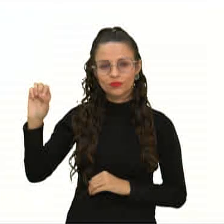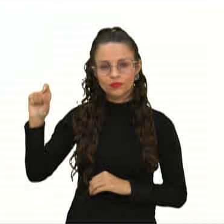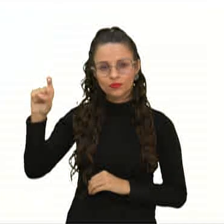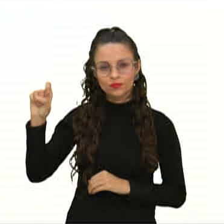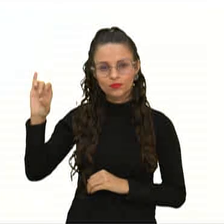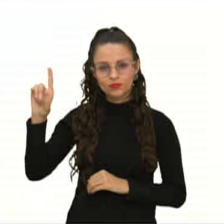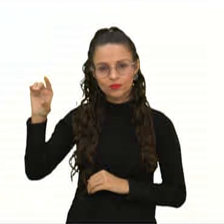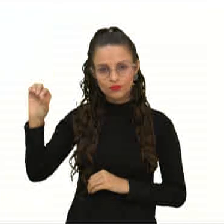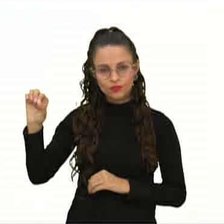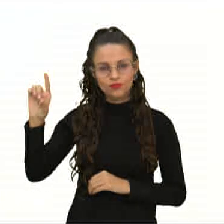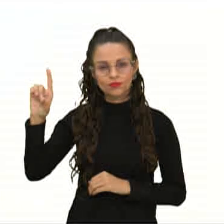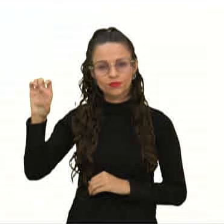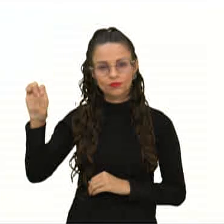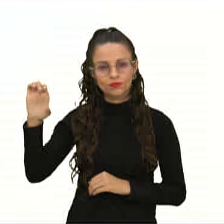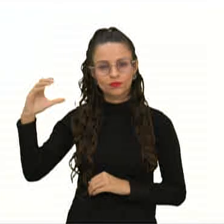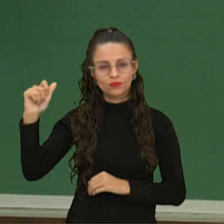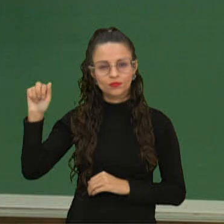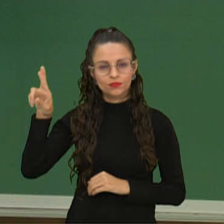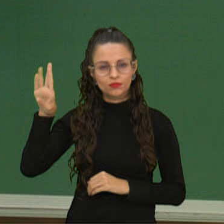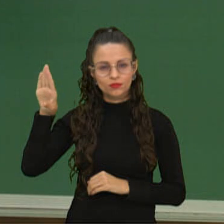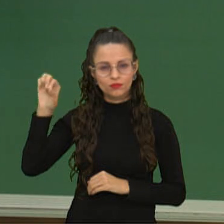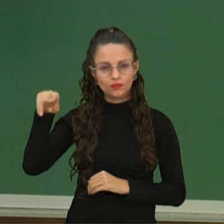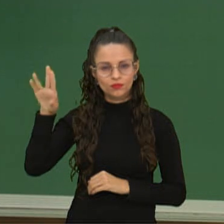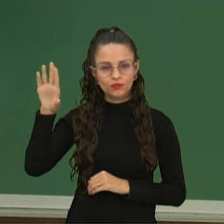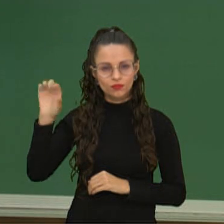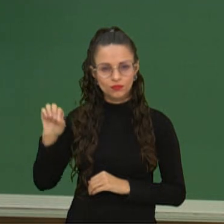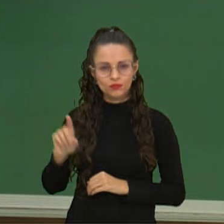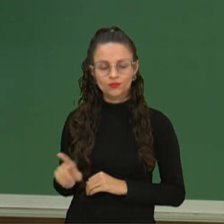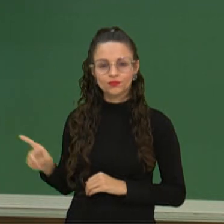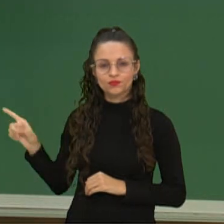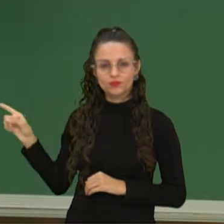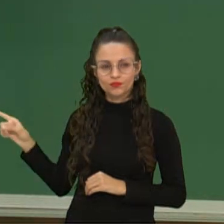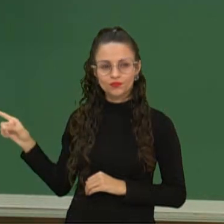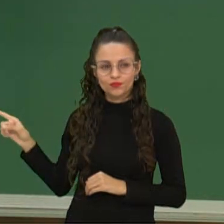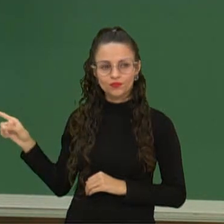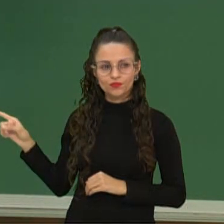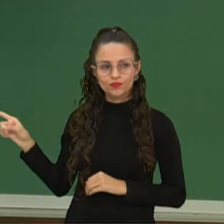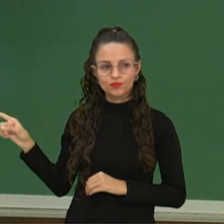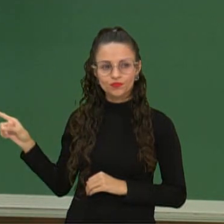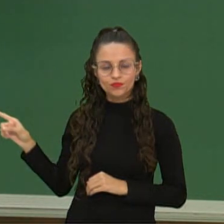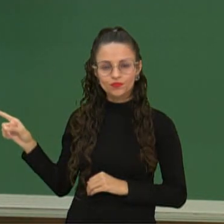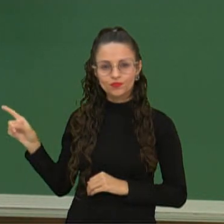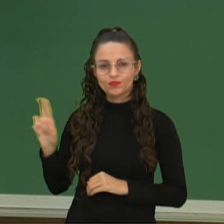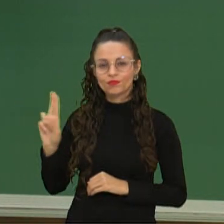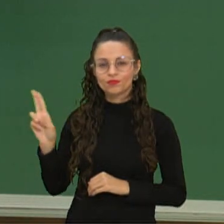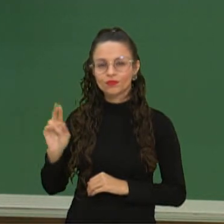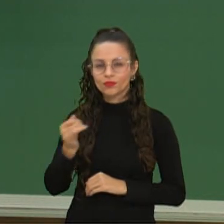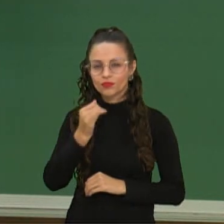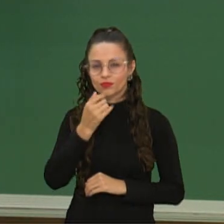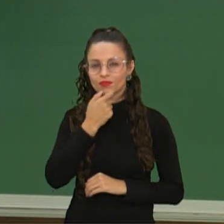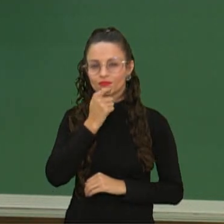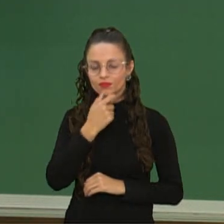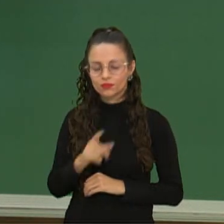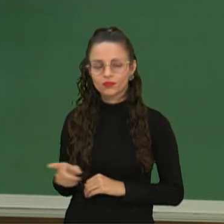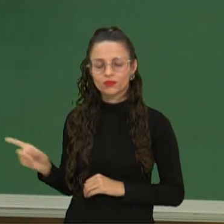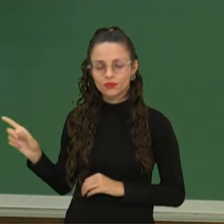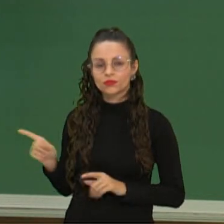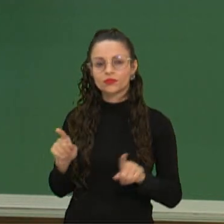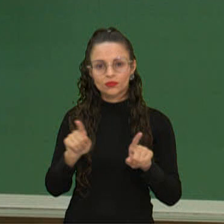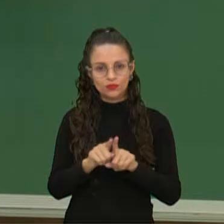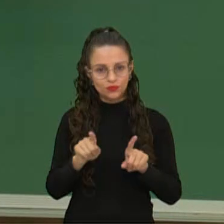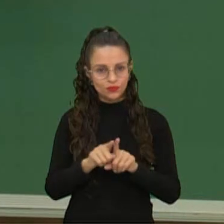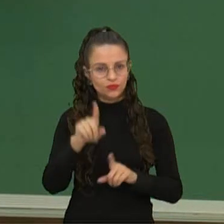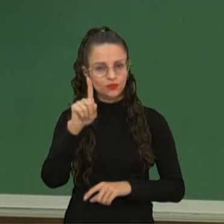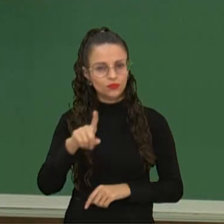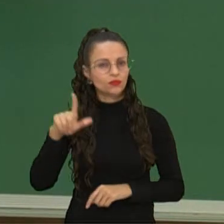tá ok? O óxido nitroso que está aqui no cantinho, que eu até coloquei em inglês para vocês aqui, ele também é um